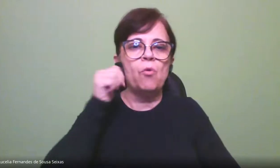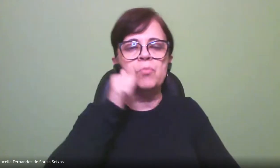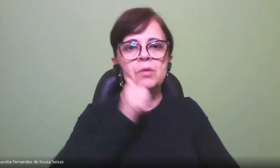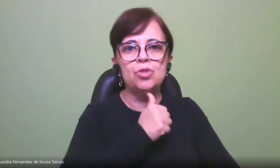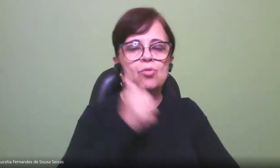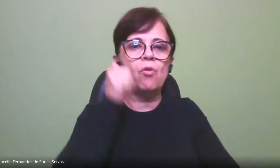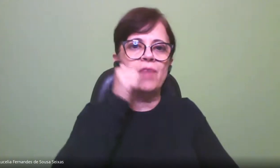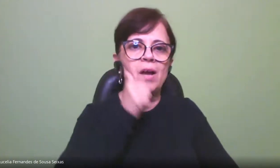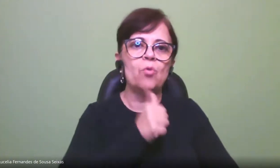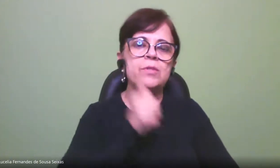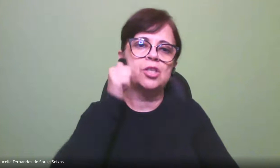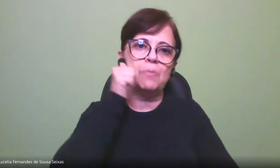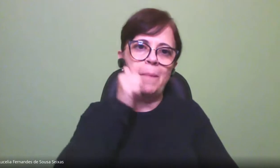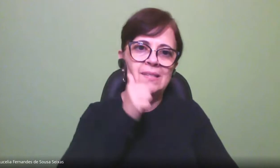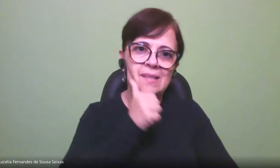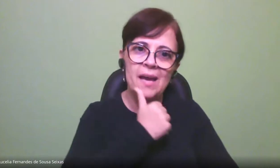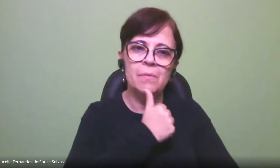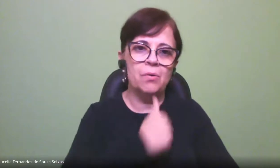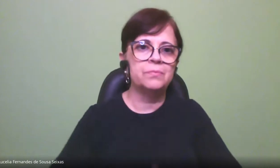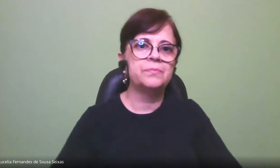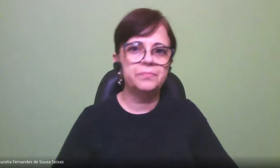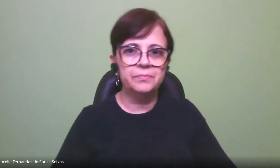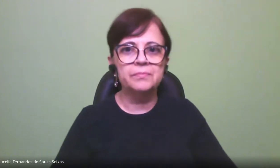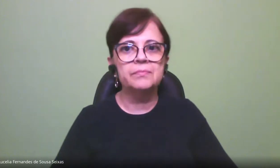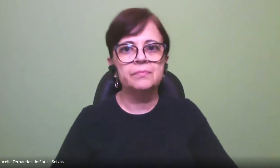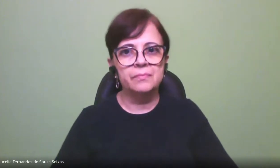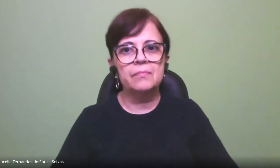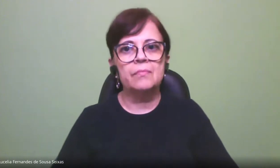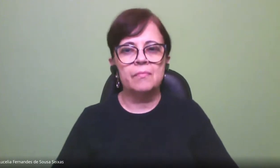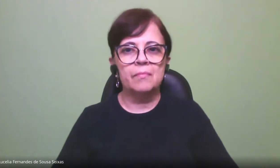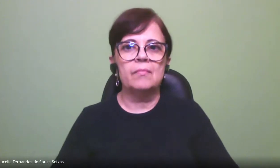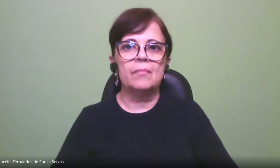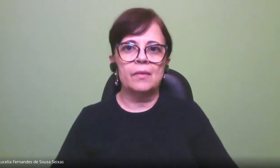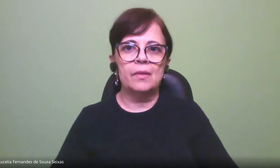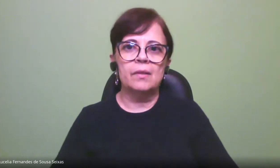É um movimento de escovar, ou seja, passar a mão.